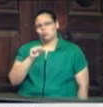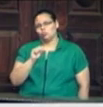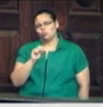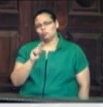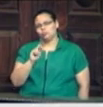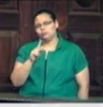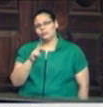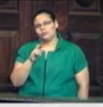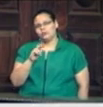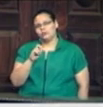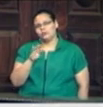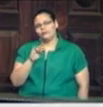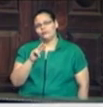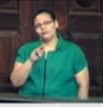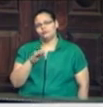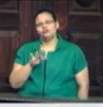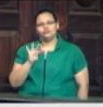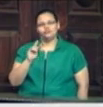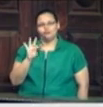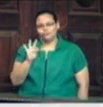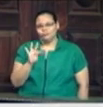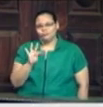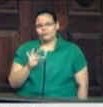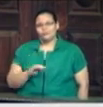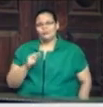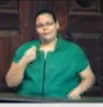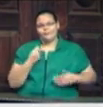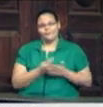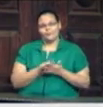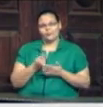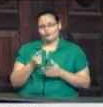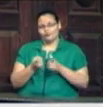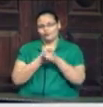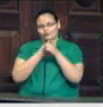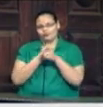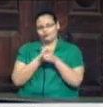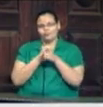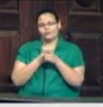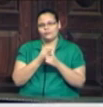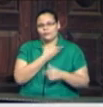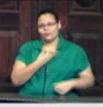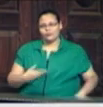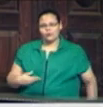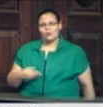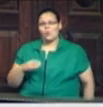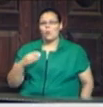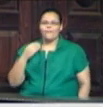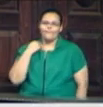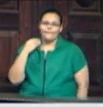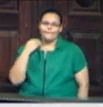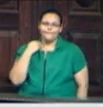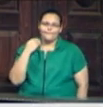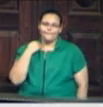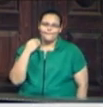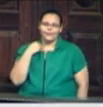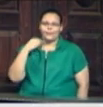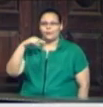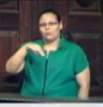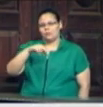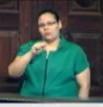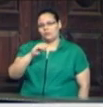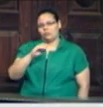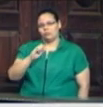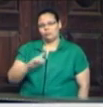dívida pública. Aliás, o Banco Nacional de